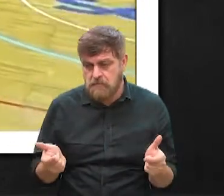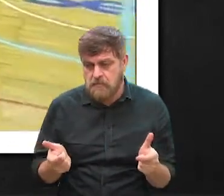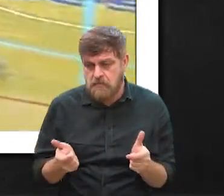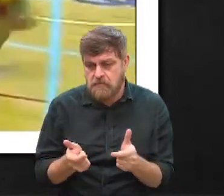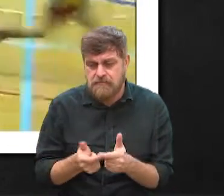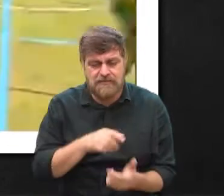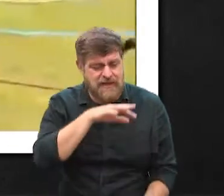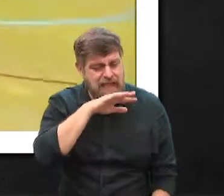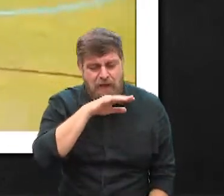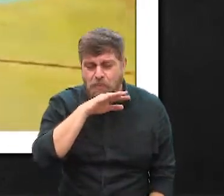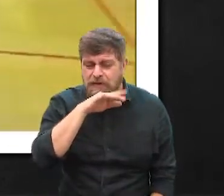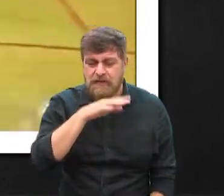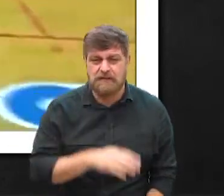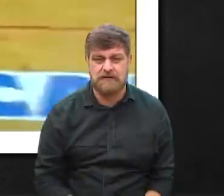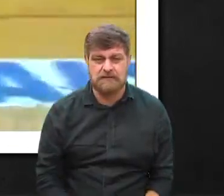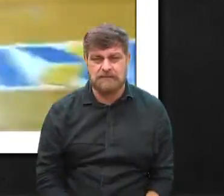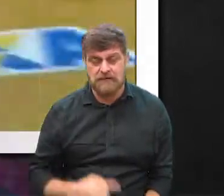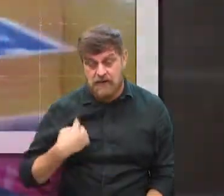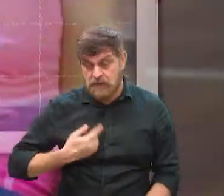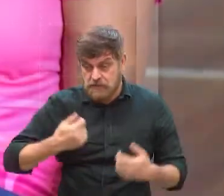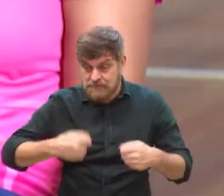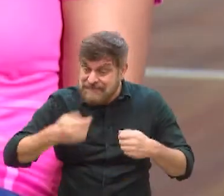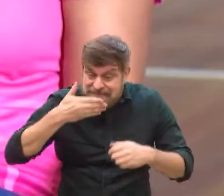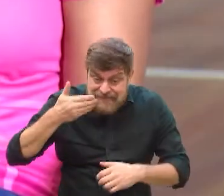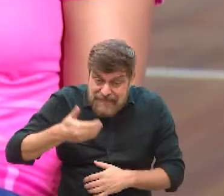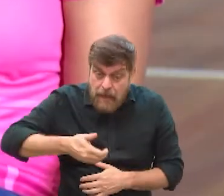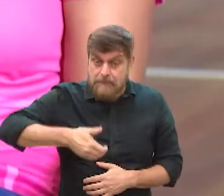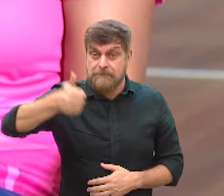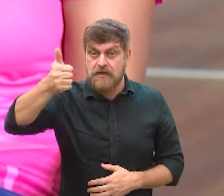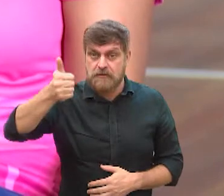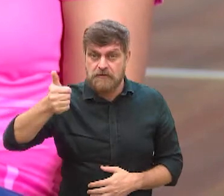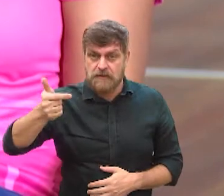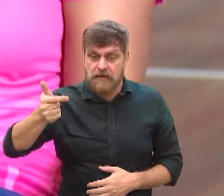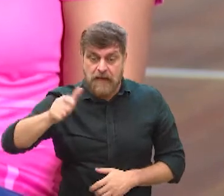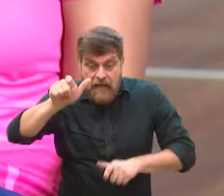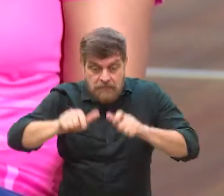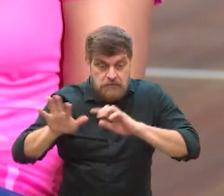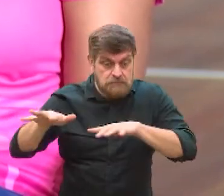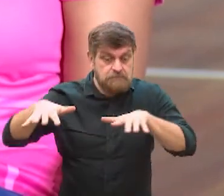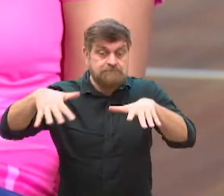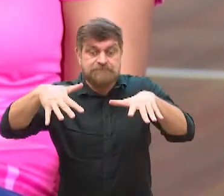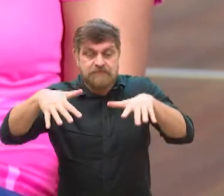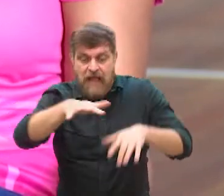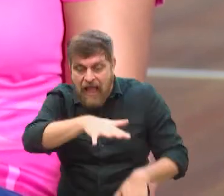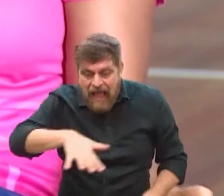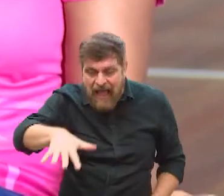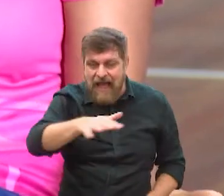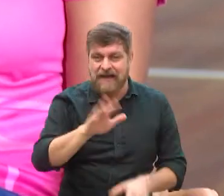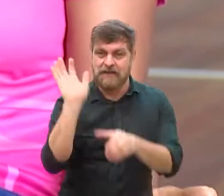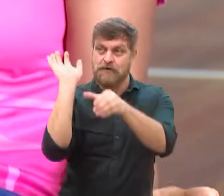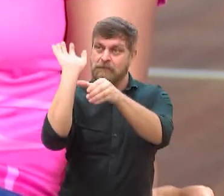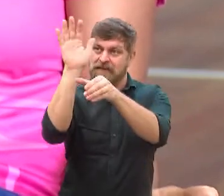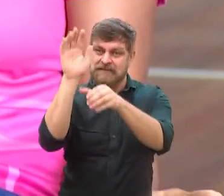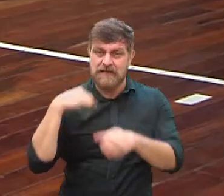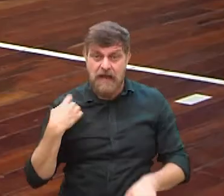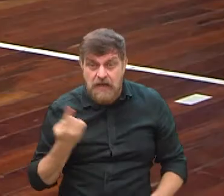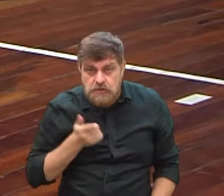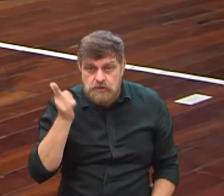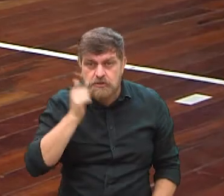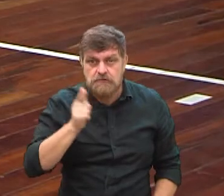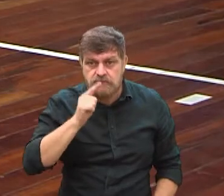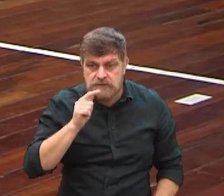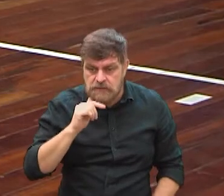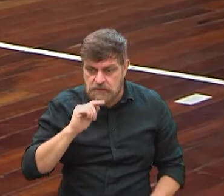ruim. E por isso que a gente precisa melhorar essa visibilidade, né, do basquete, fazer com que a gente